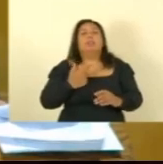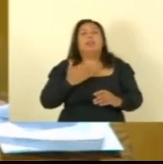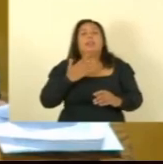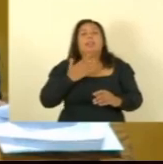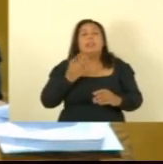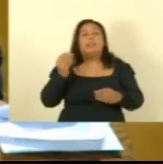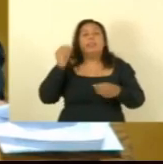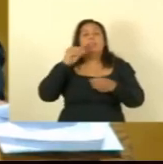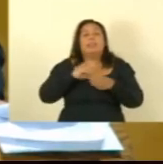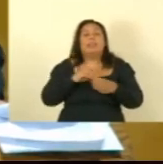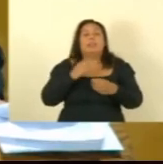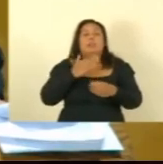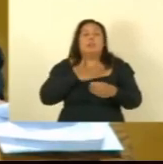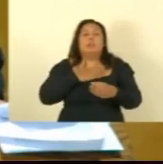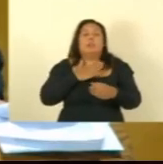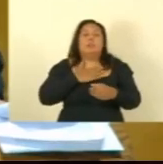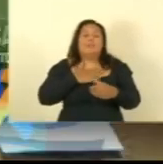meu